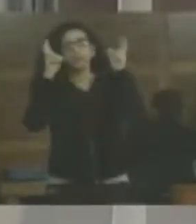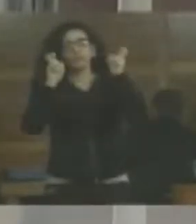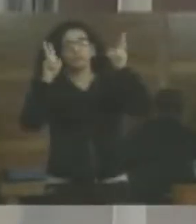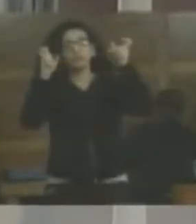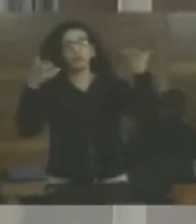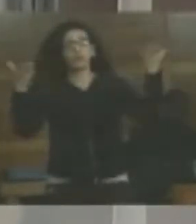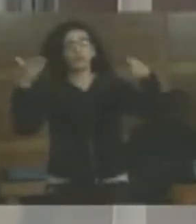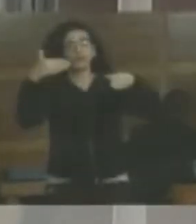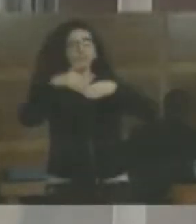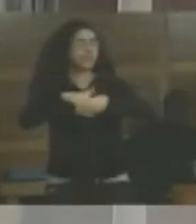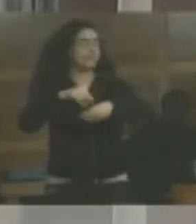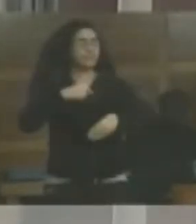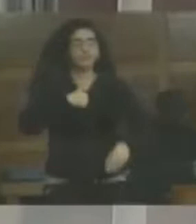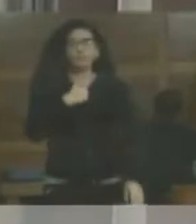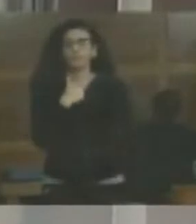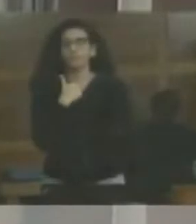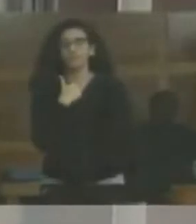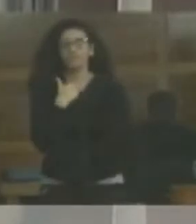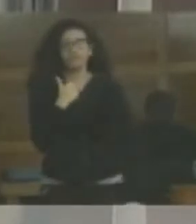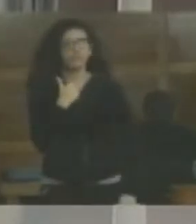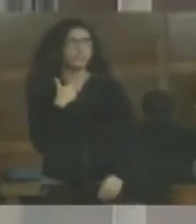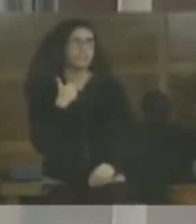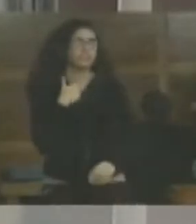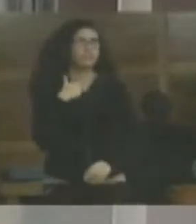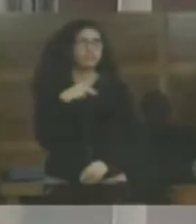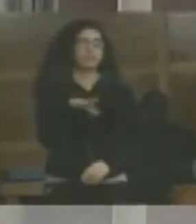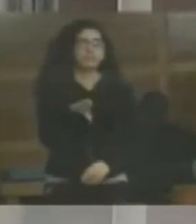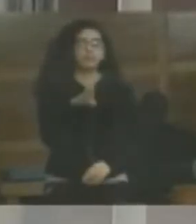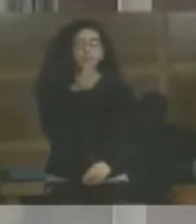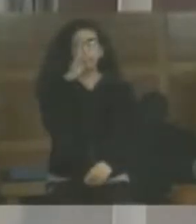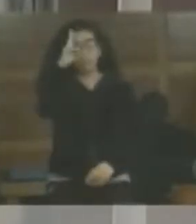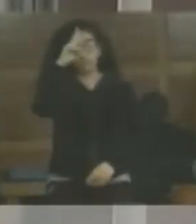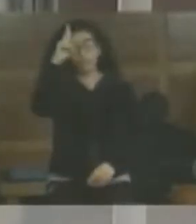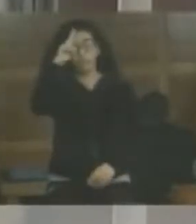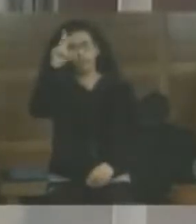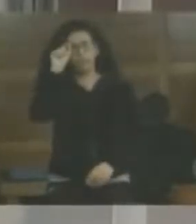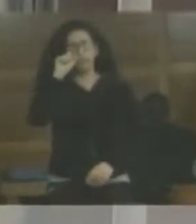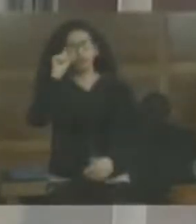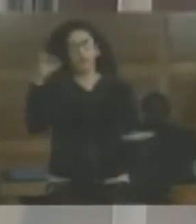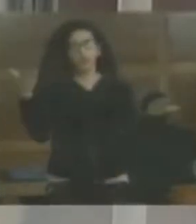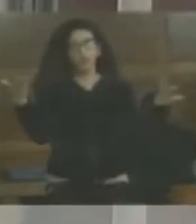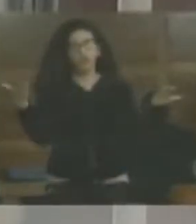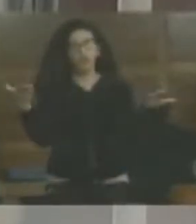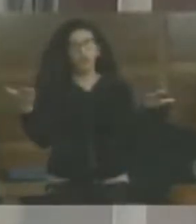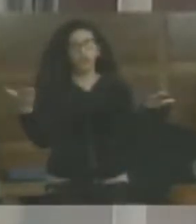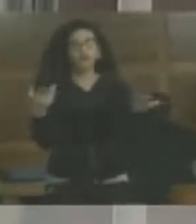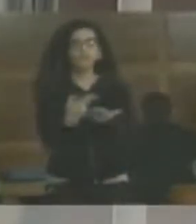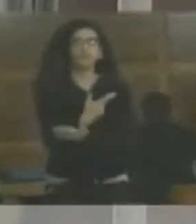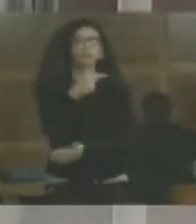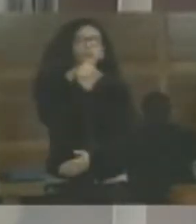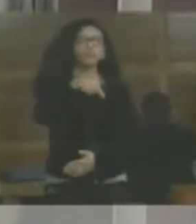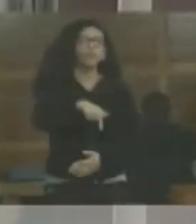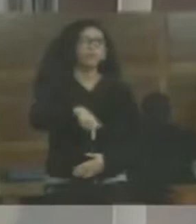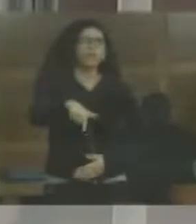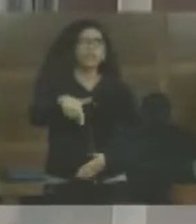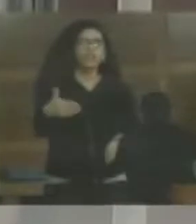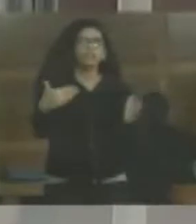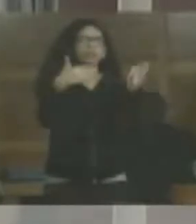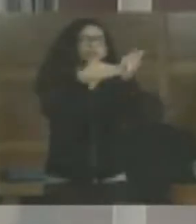eu não poderia deixar de frisar o que aconteceu aqui nessa casa na última sessão,